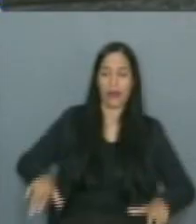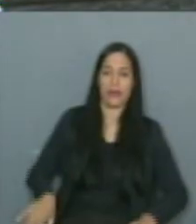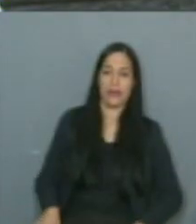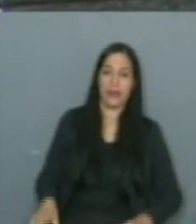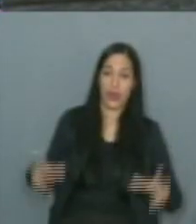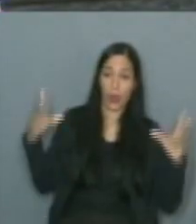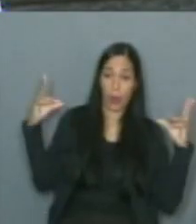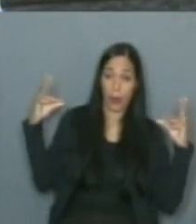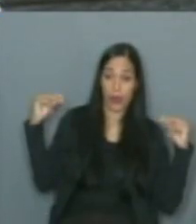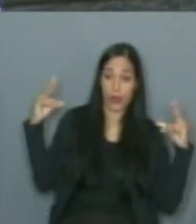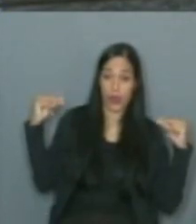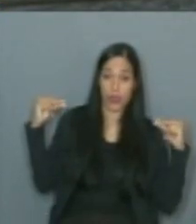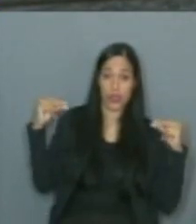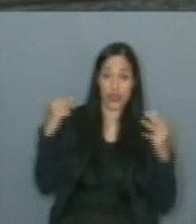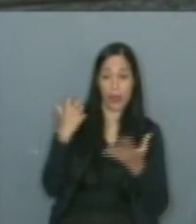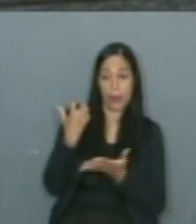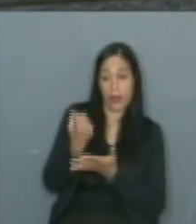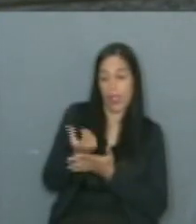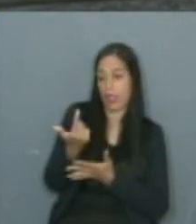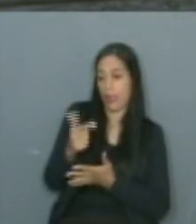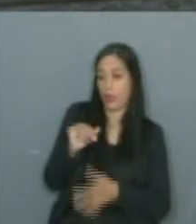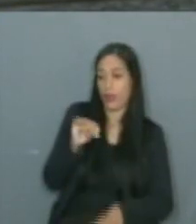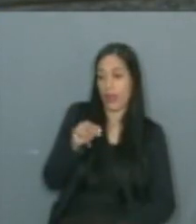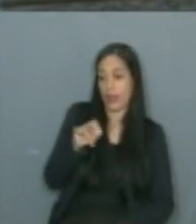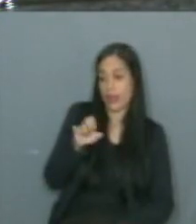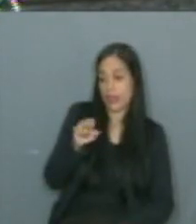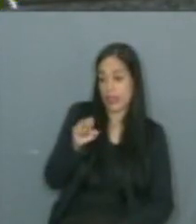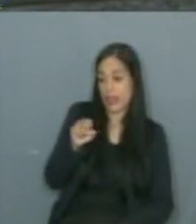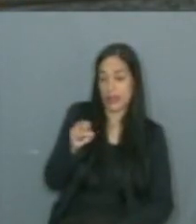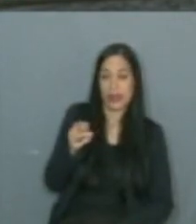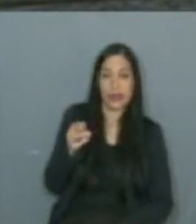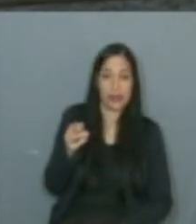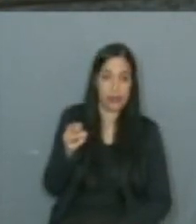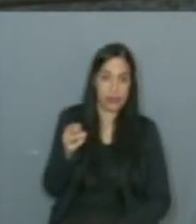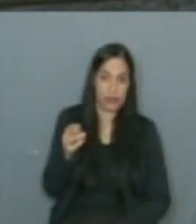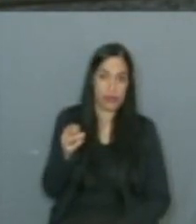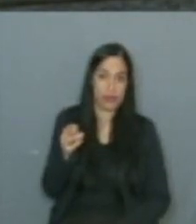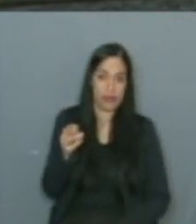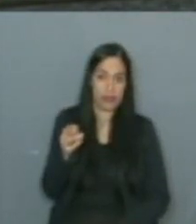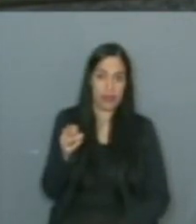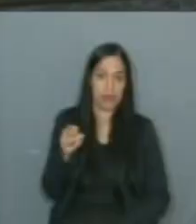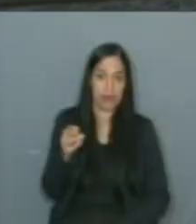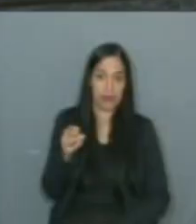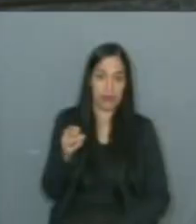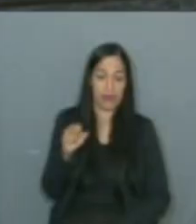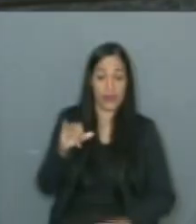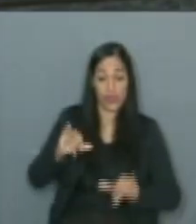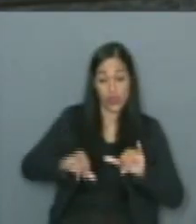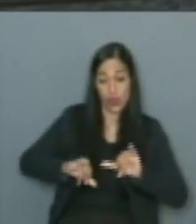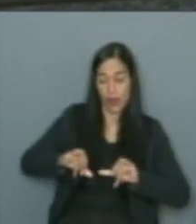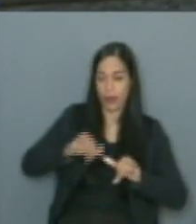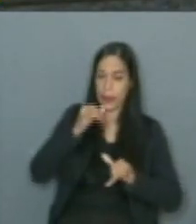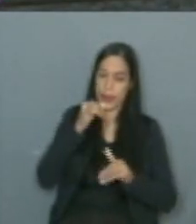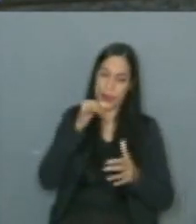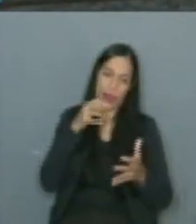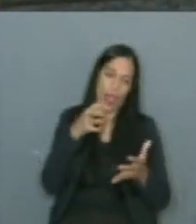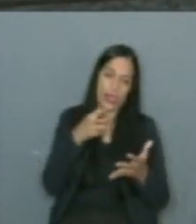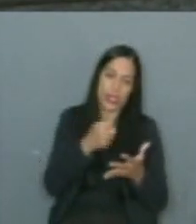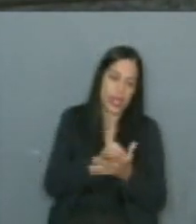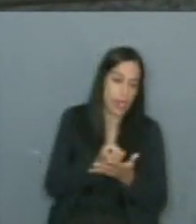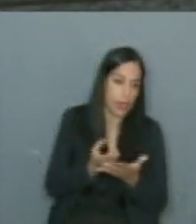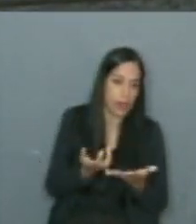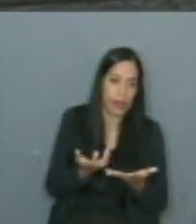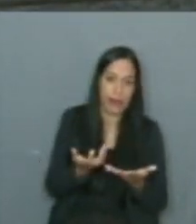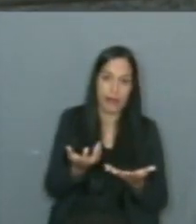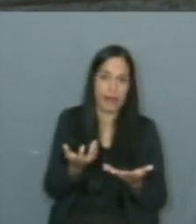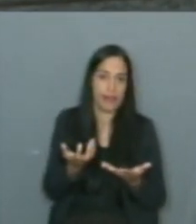motorista de aplicativo, ele não tem INSS. Se ele sofrer um acidente, ele está